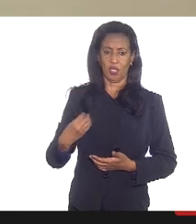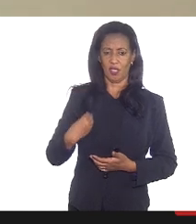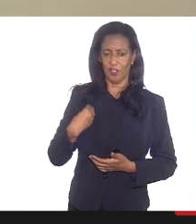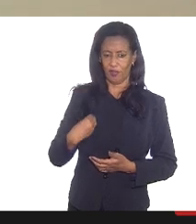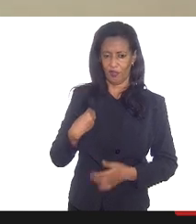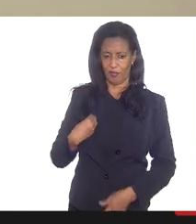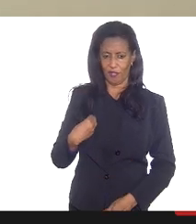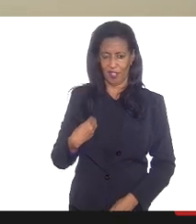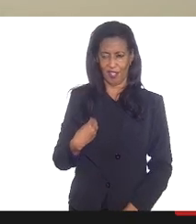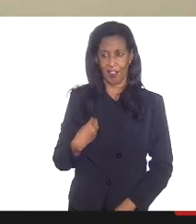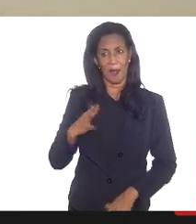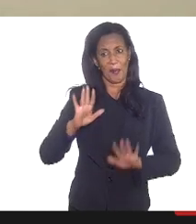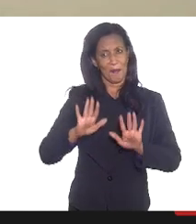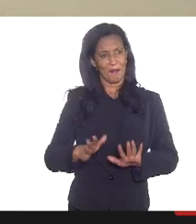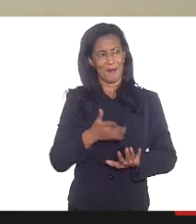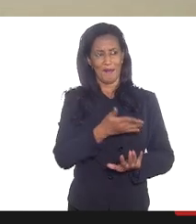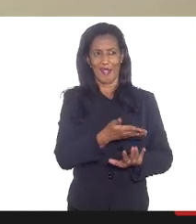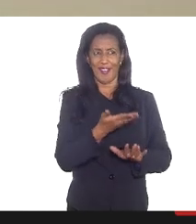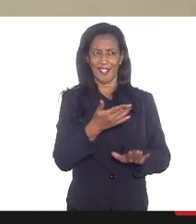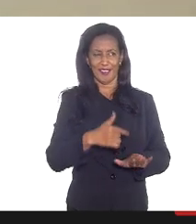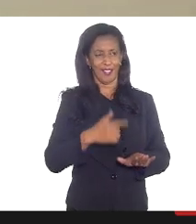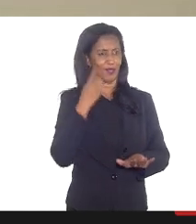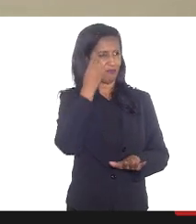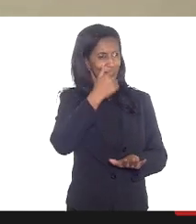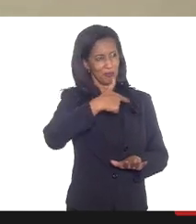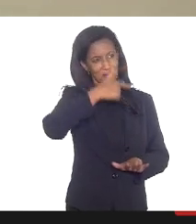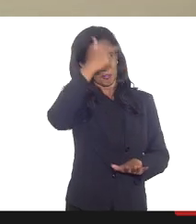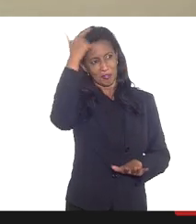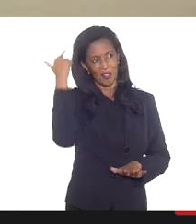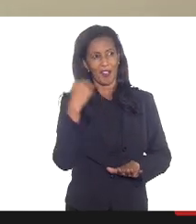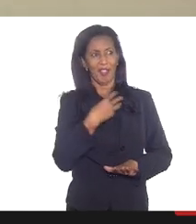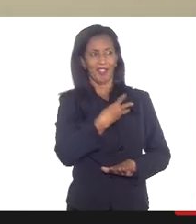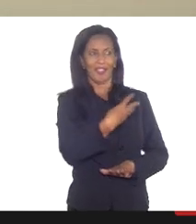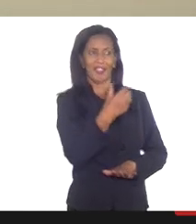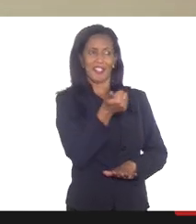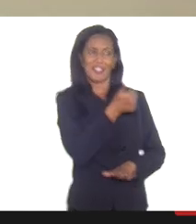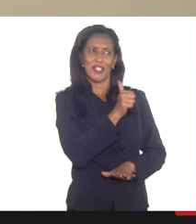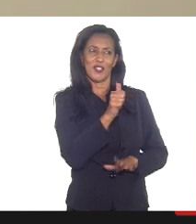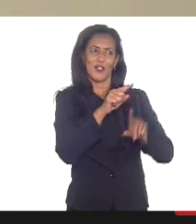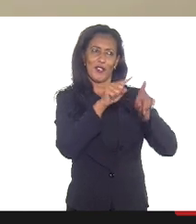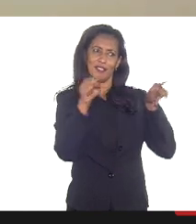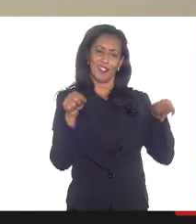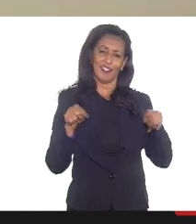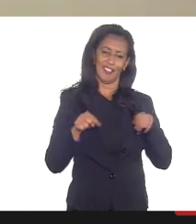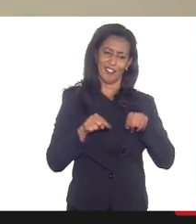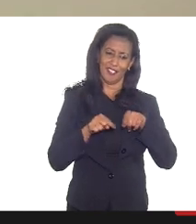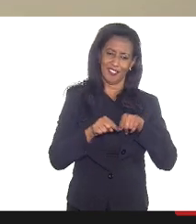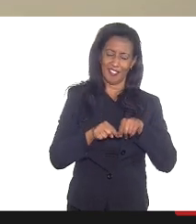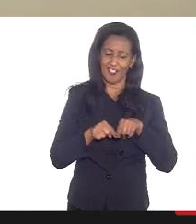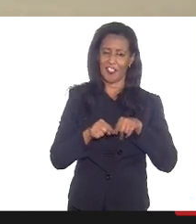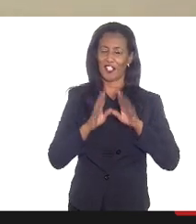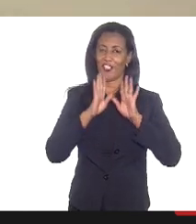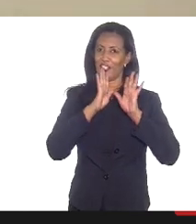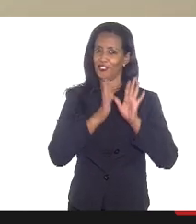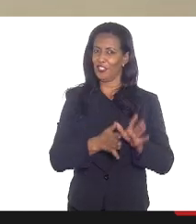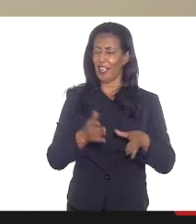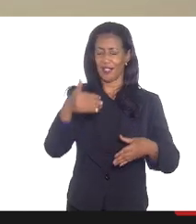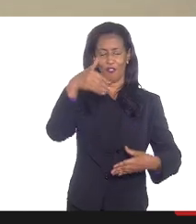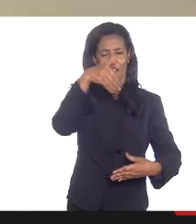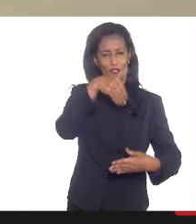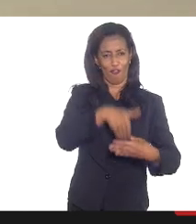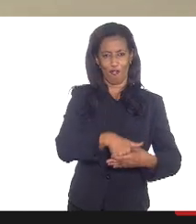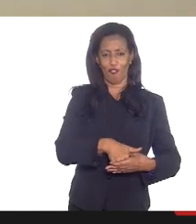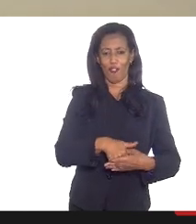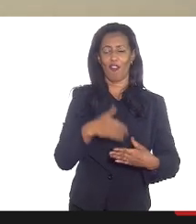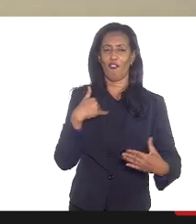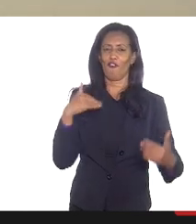Mas essa homenagem aí ao deputado Luiz Paulo na sala 311, eu já trago de antemão que se for a votação, eu